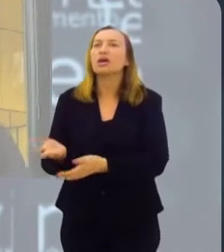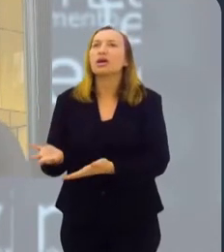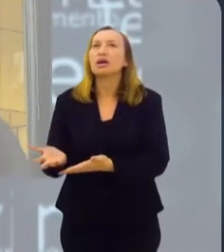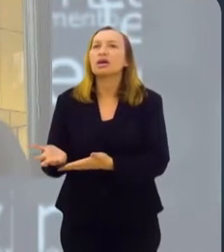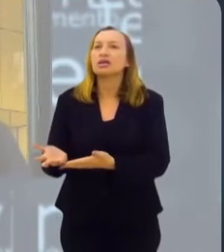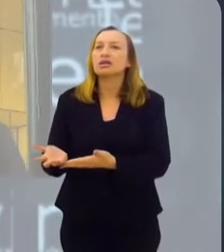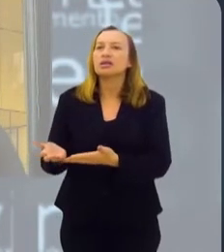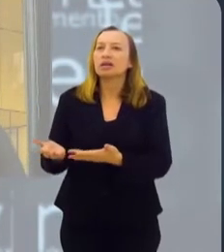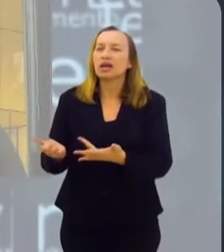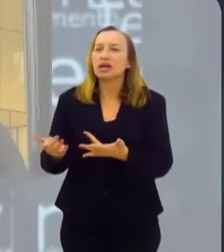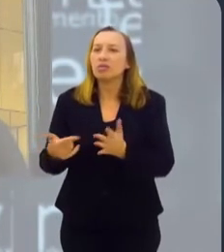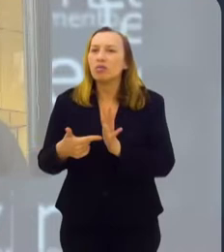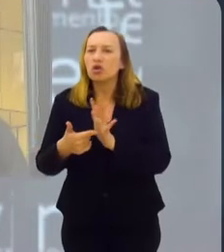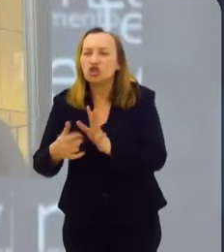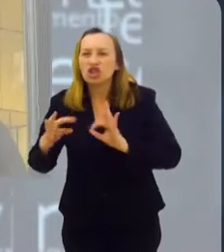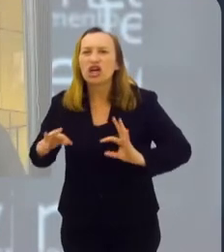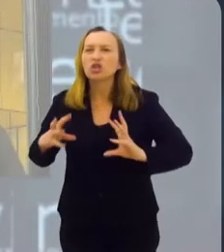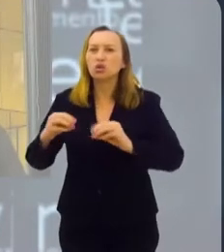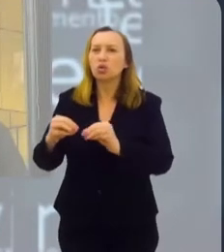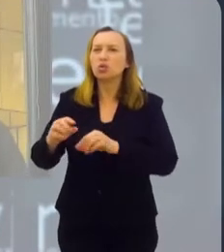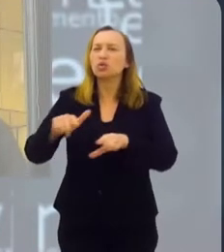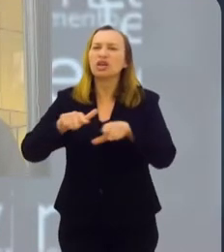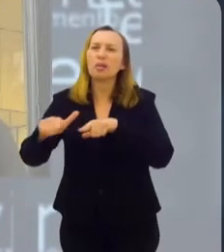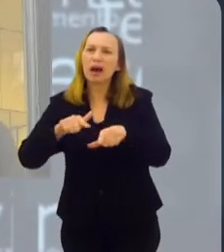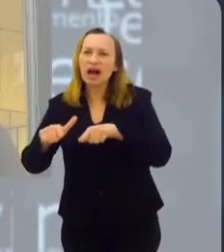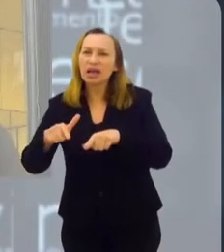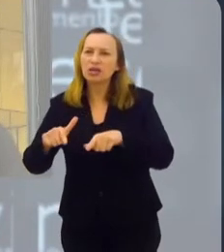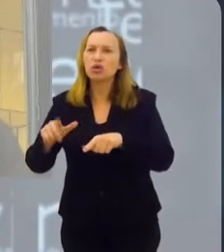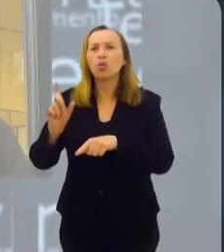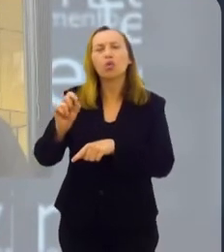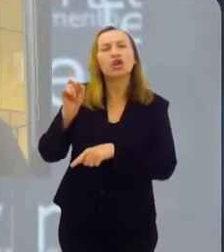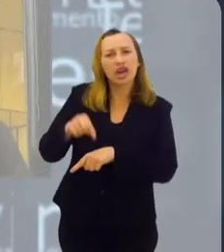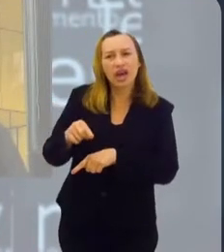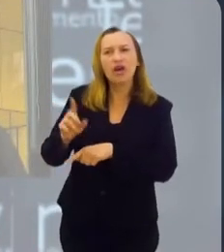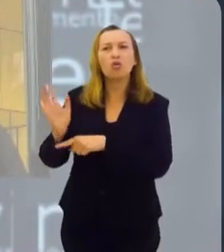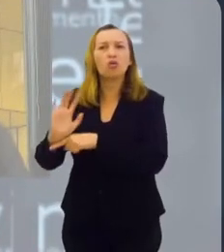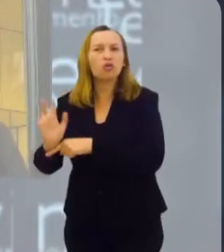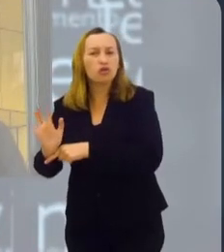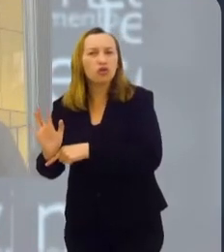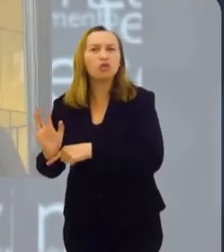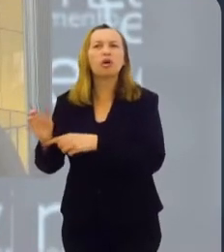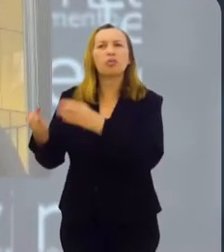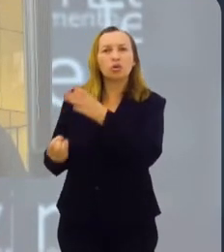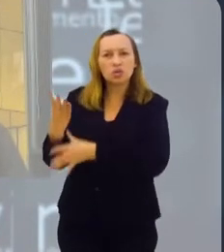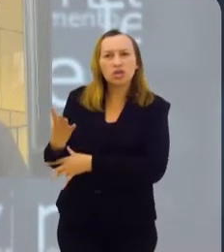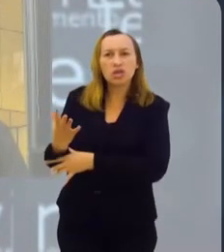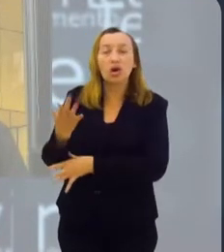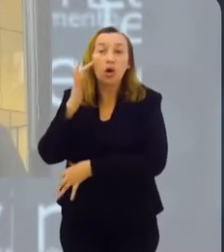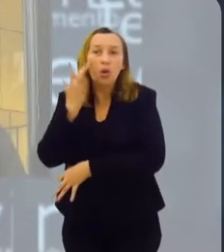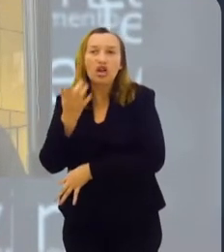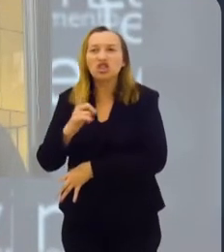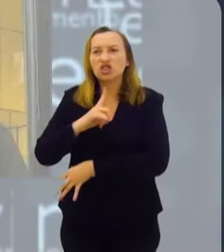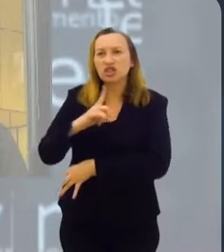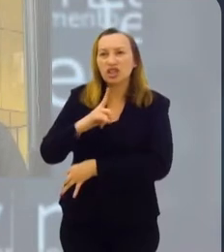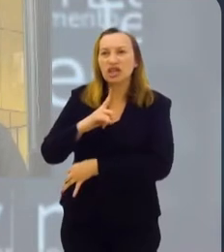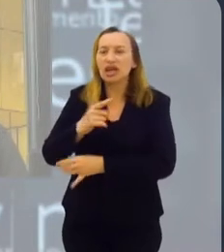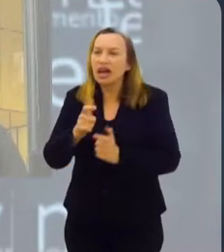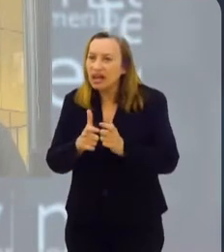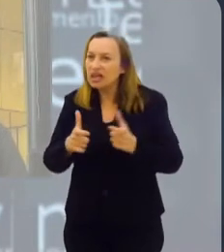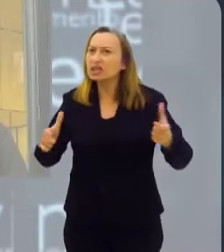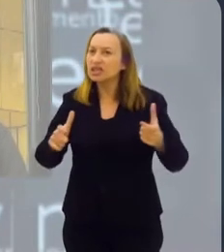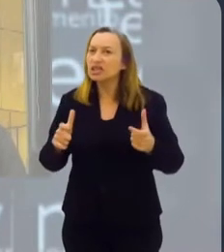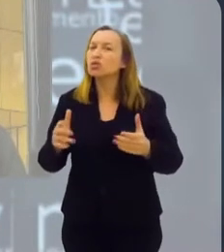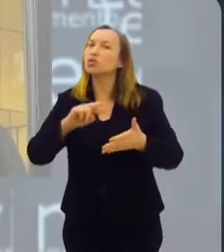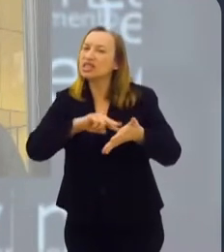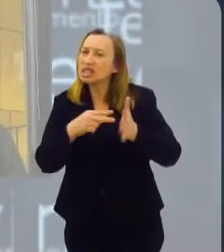para trazer aquelas cenas, enfim, todo o desenho do que é aquela produção, acho que a gente